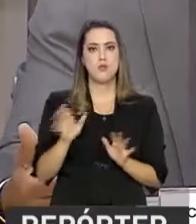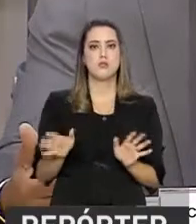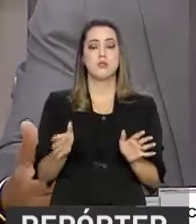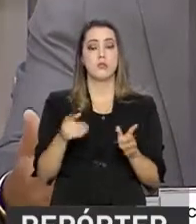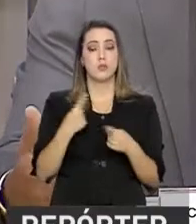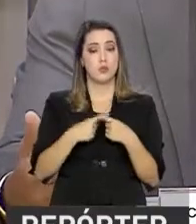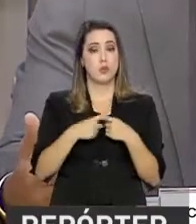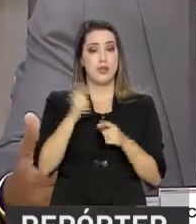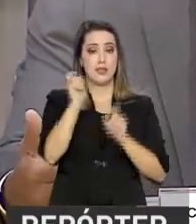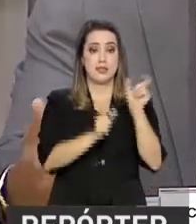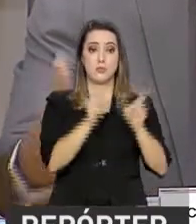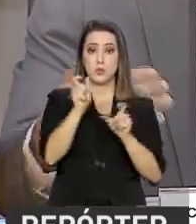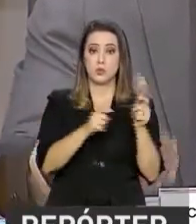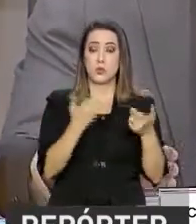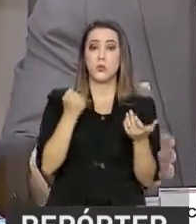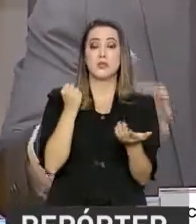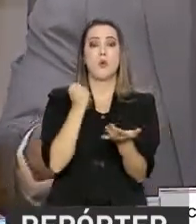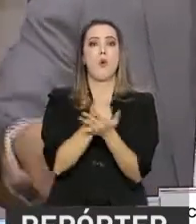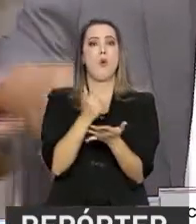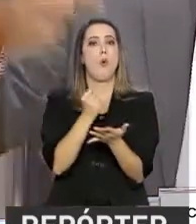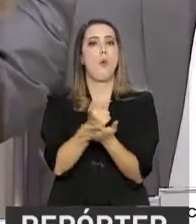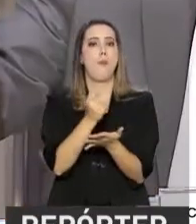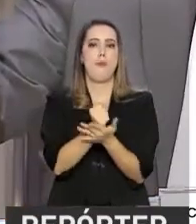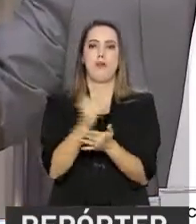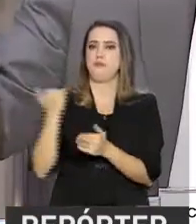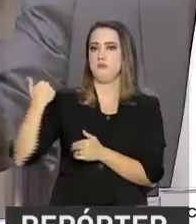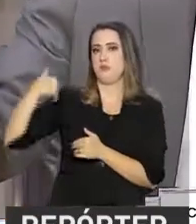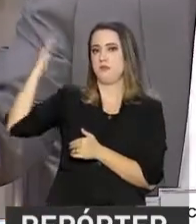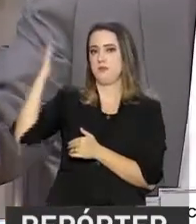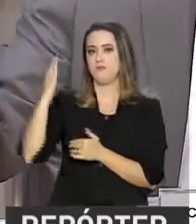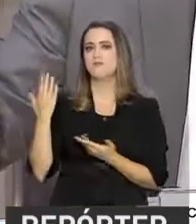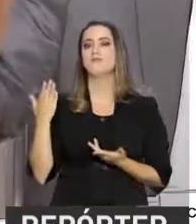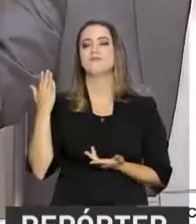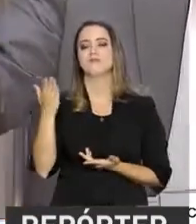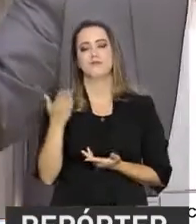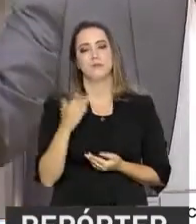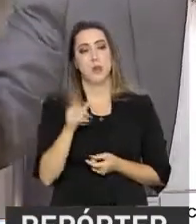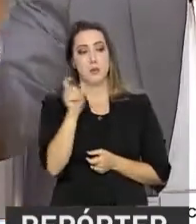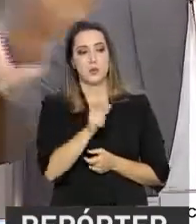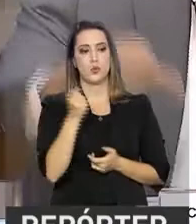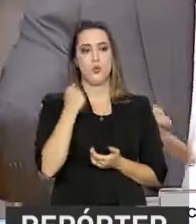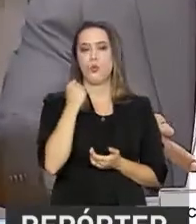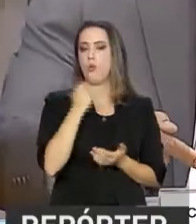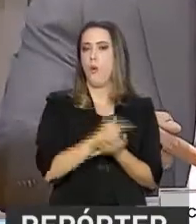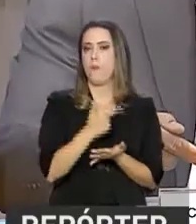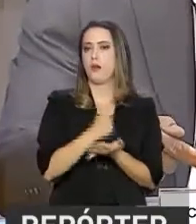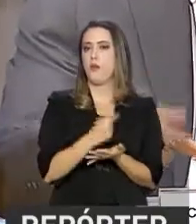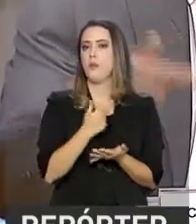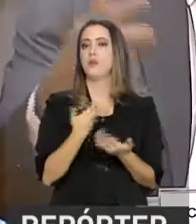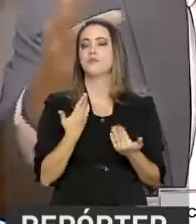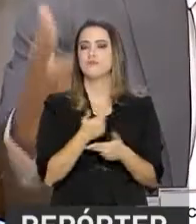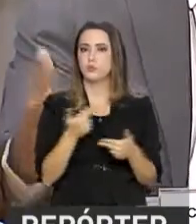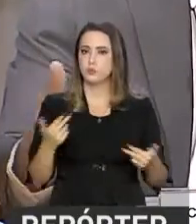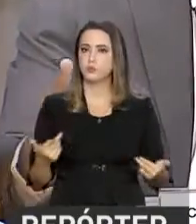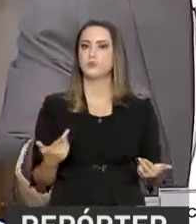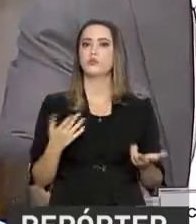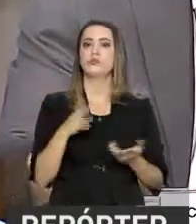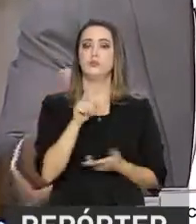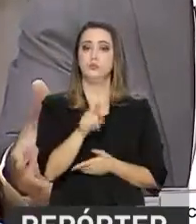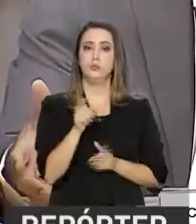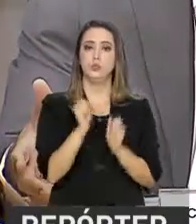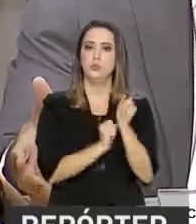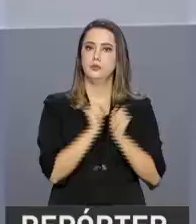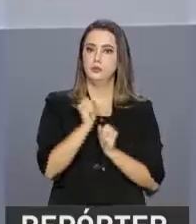está sendo incentivada no setor industrial. Por quê? Porque lá na ponta do consumo tem um consumidor demandando bens que